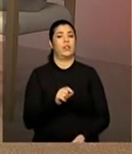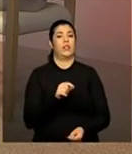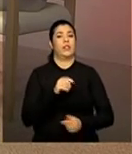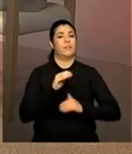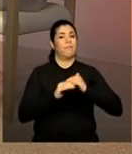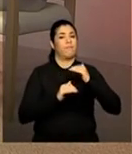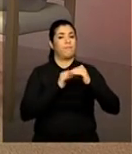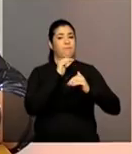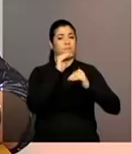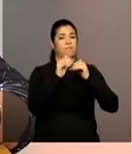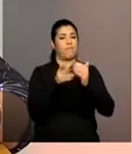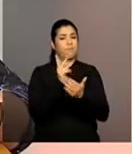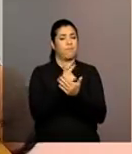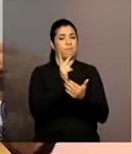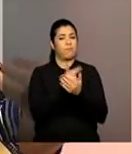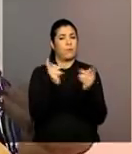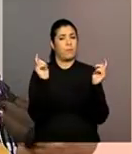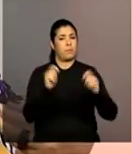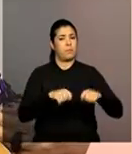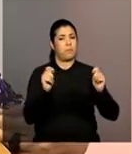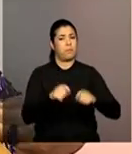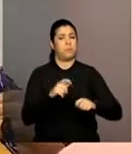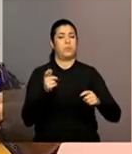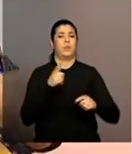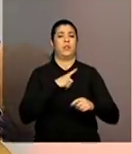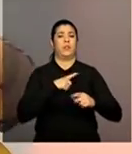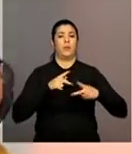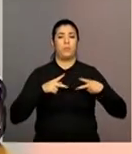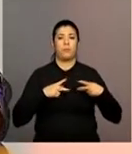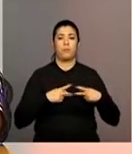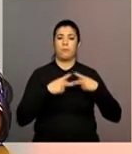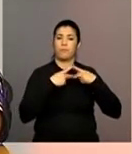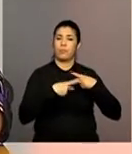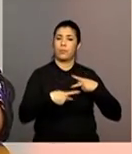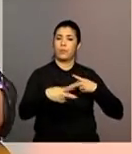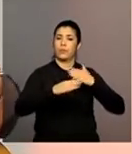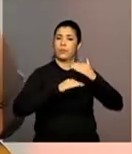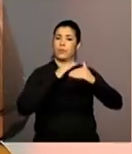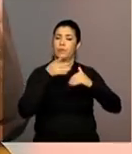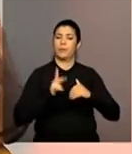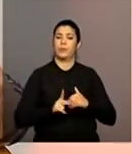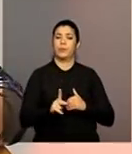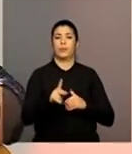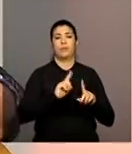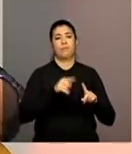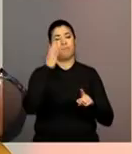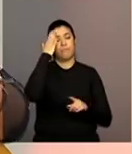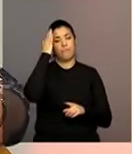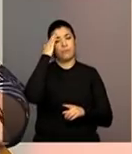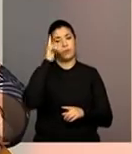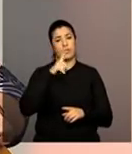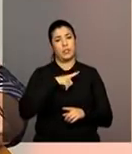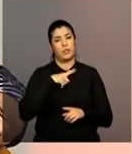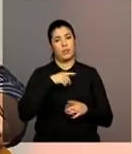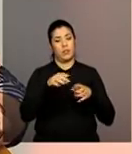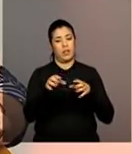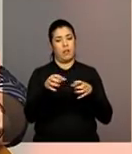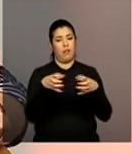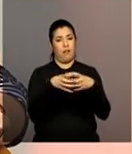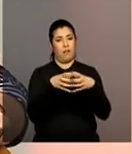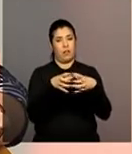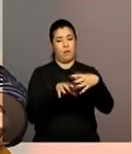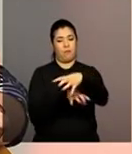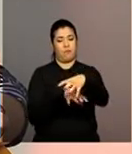gente construa possibilidades de um de um processo mais contínuo mas como a gente sabe o deslocamento muitas vezes